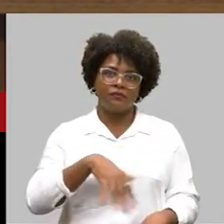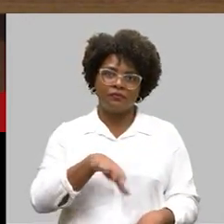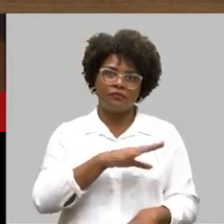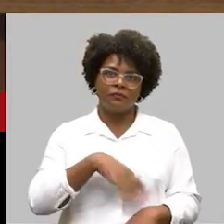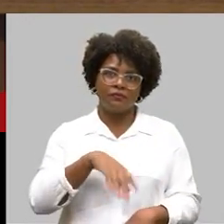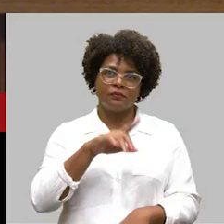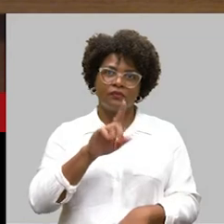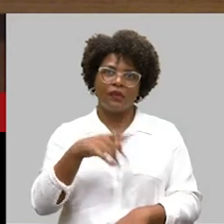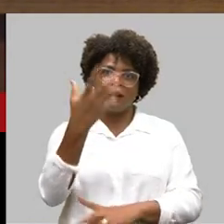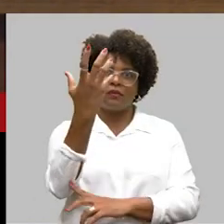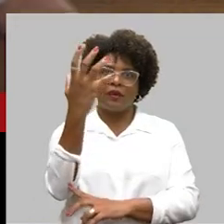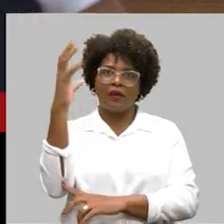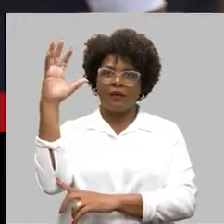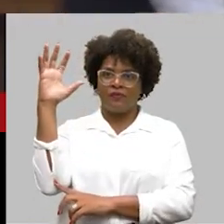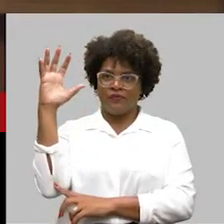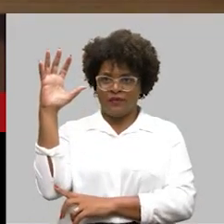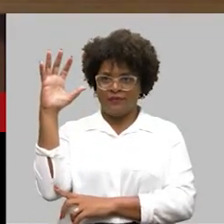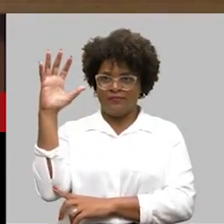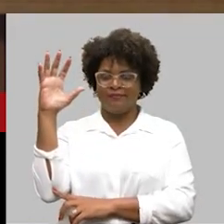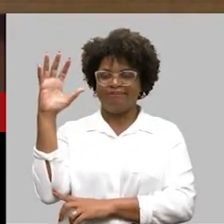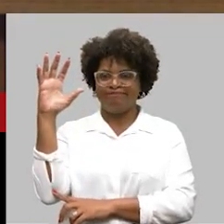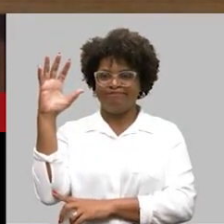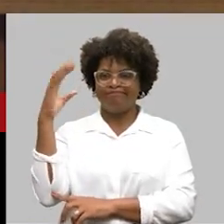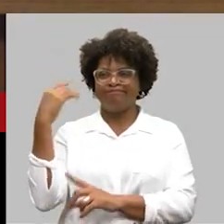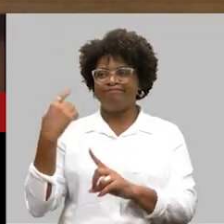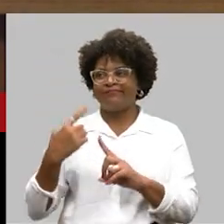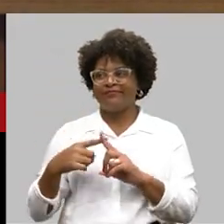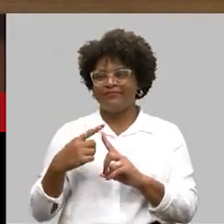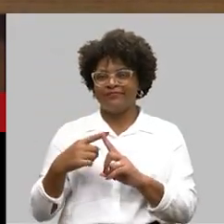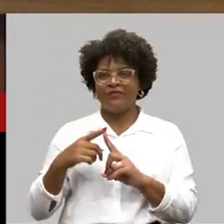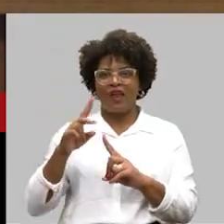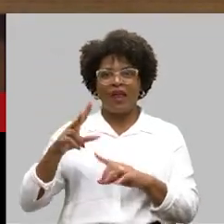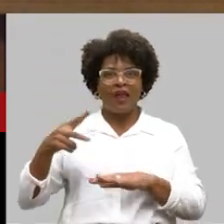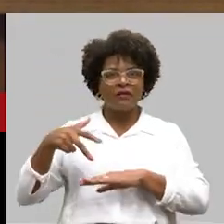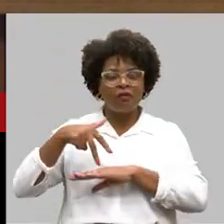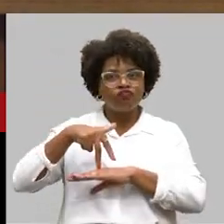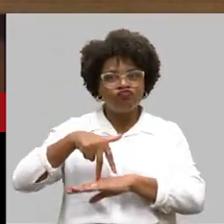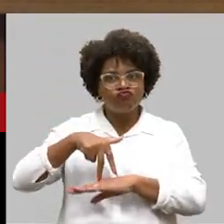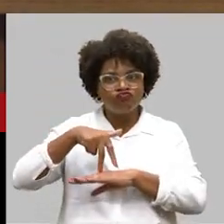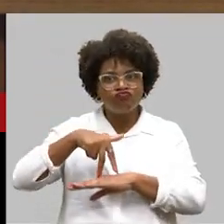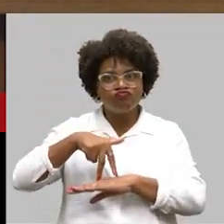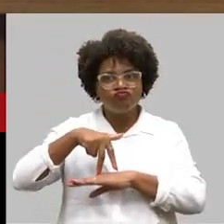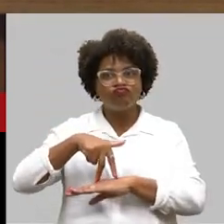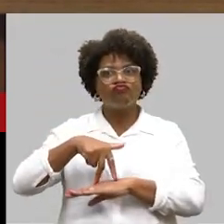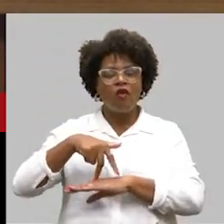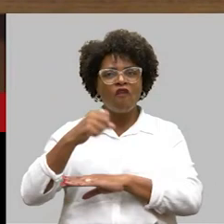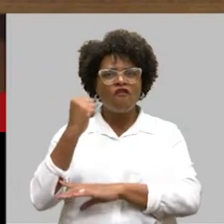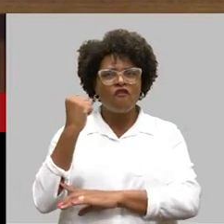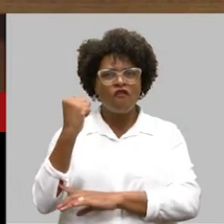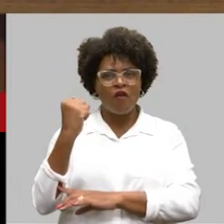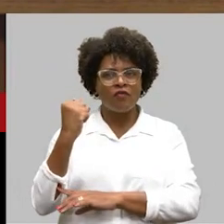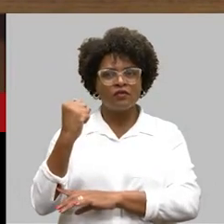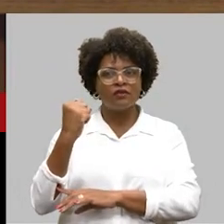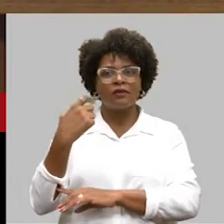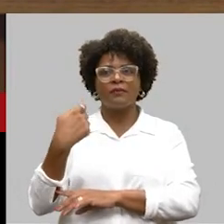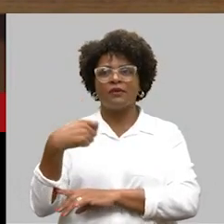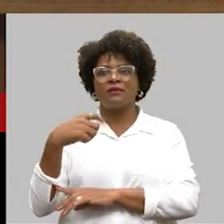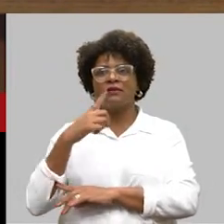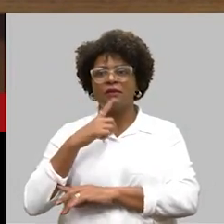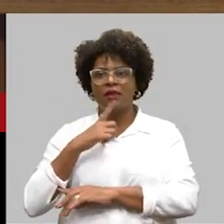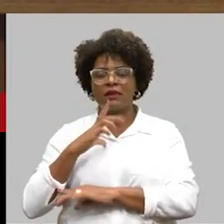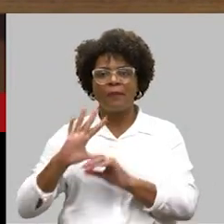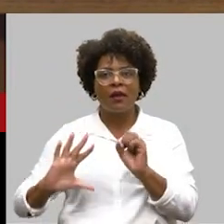pé de árvore porque porque quando a gente fala assim dessa resistência que a gente tem que ter para